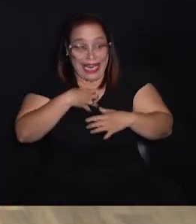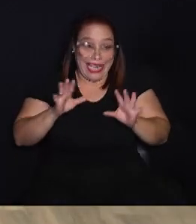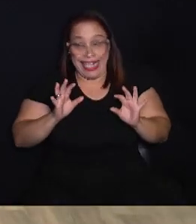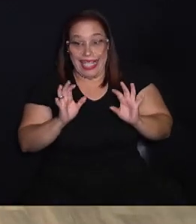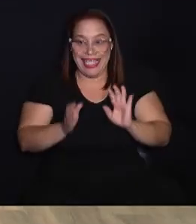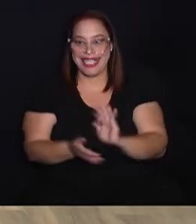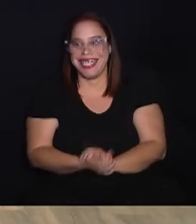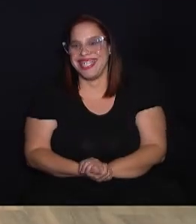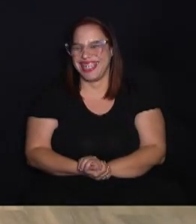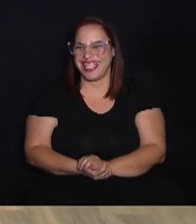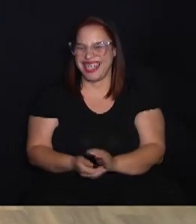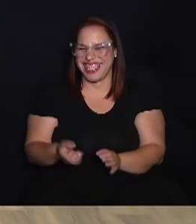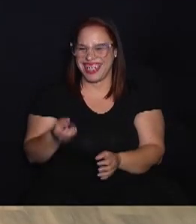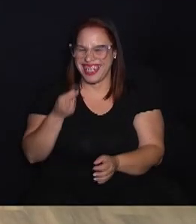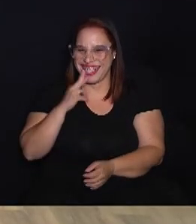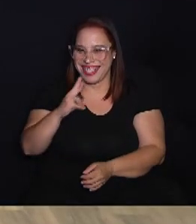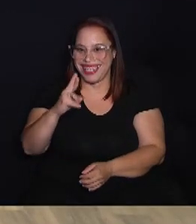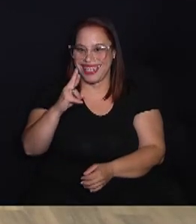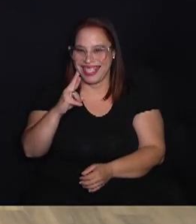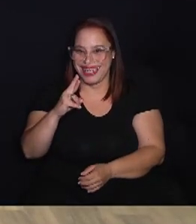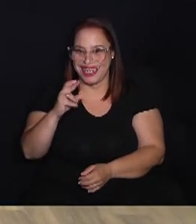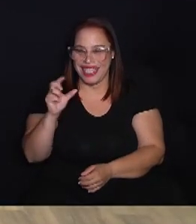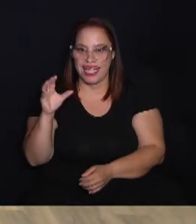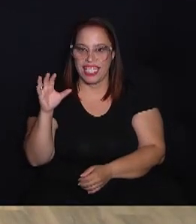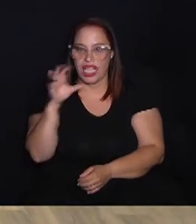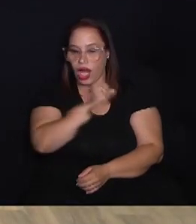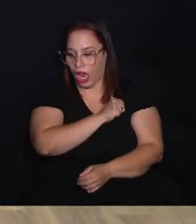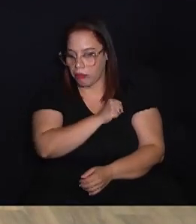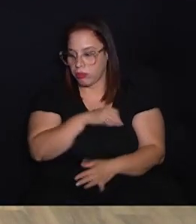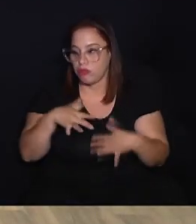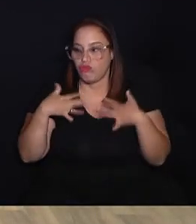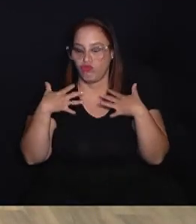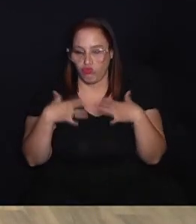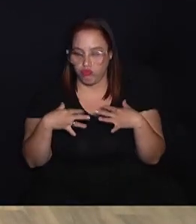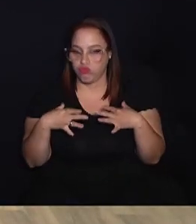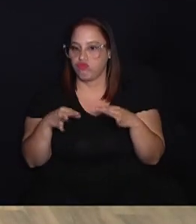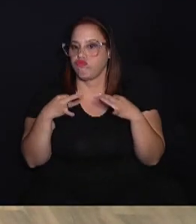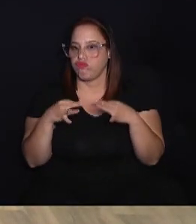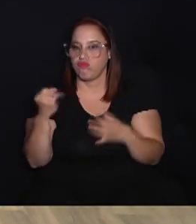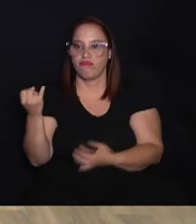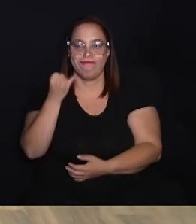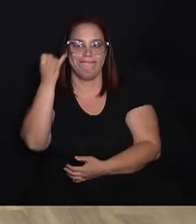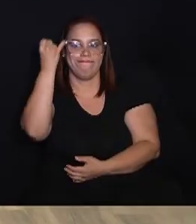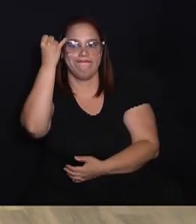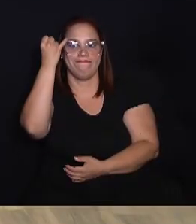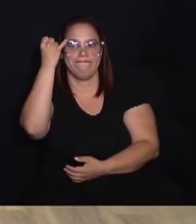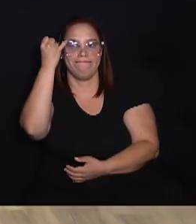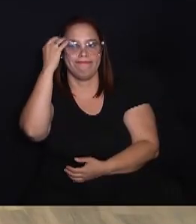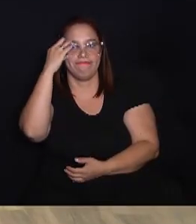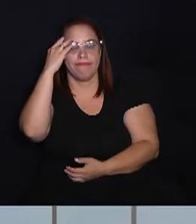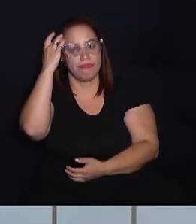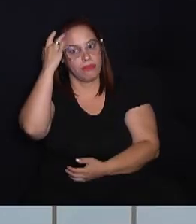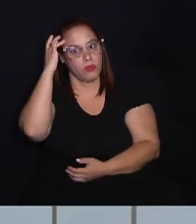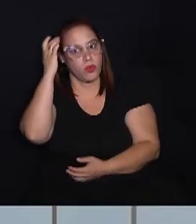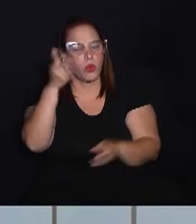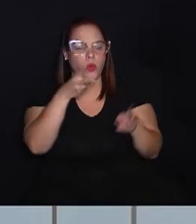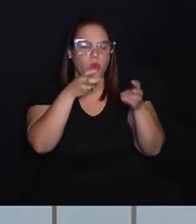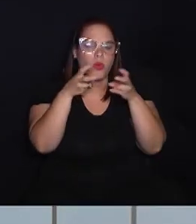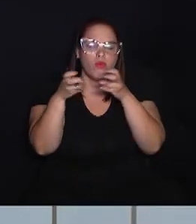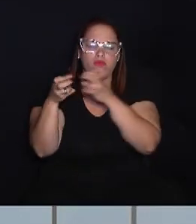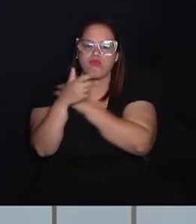eleitoral, mostrando o bastidor da chegada das urnas, das mídias, passando os votos. Então esse trabalho de bastidor que foi mostrado é